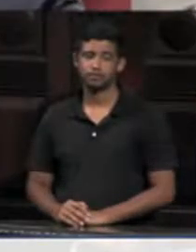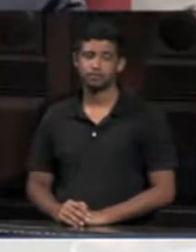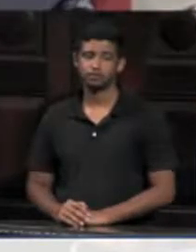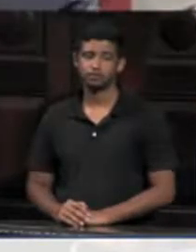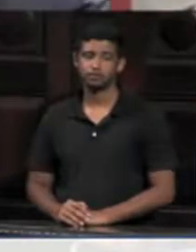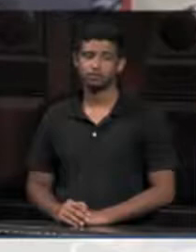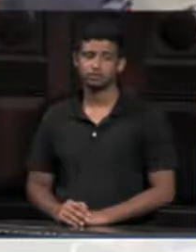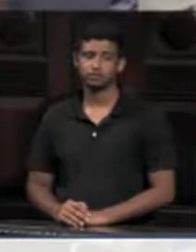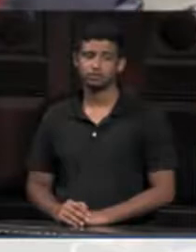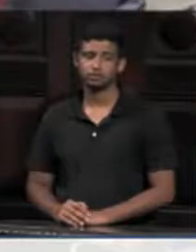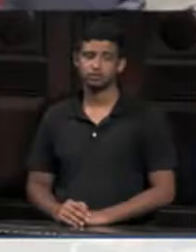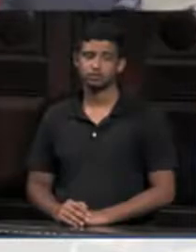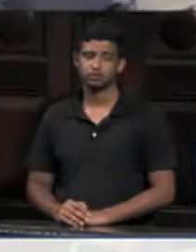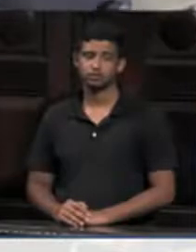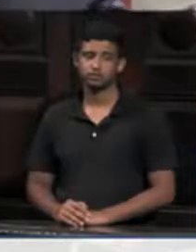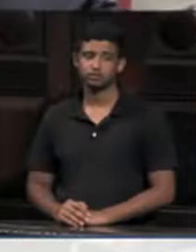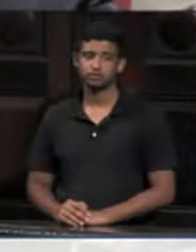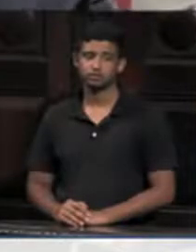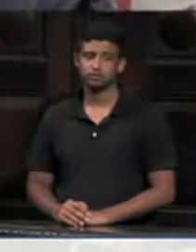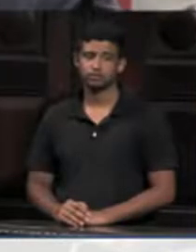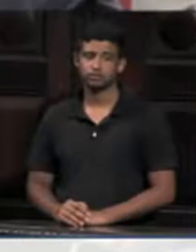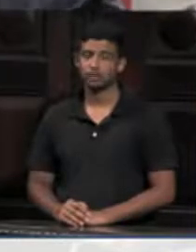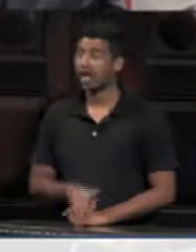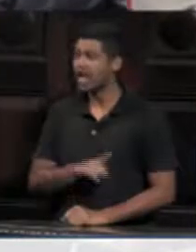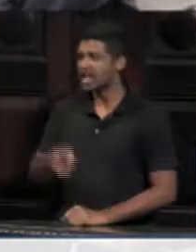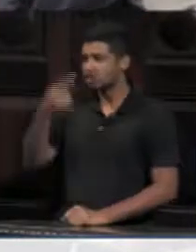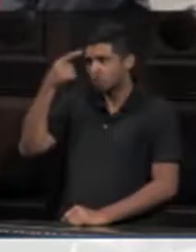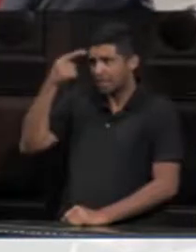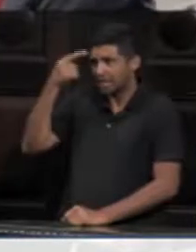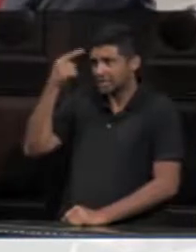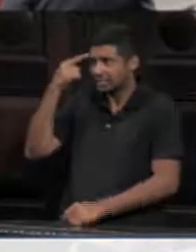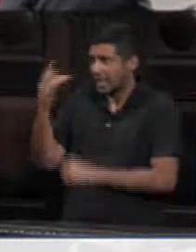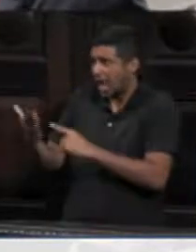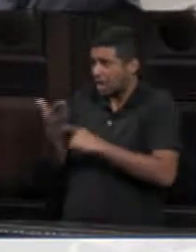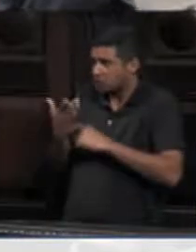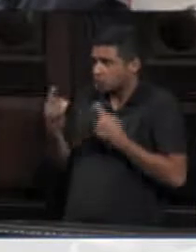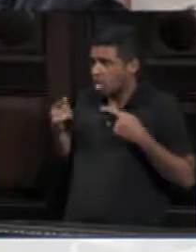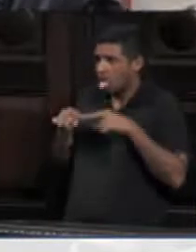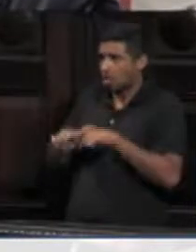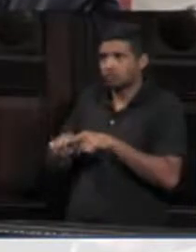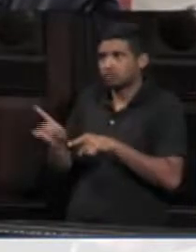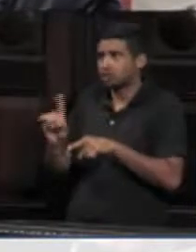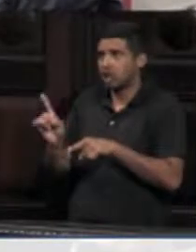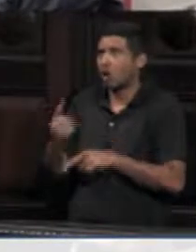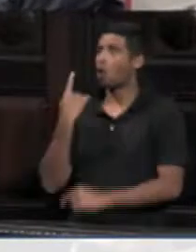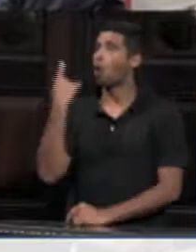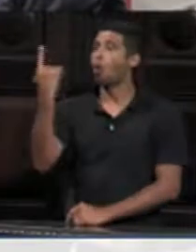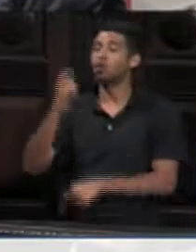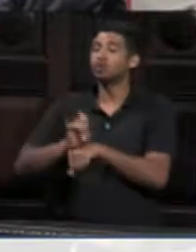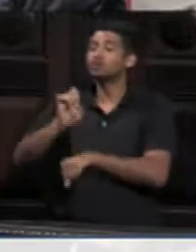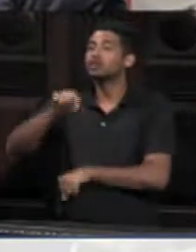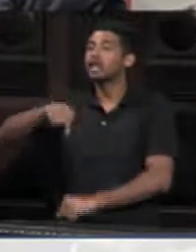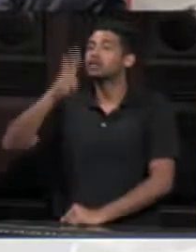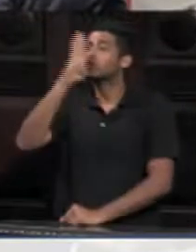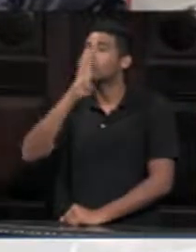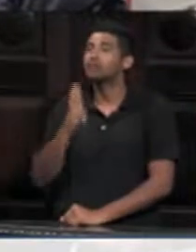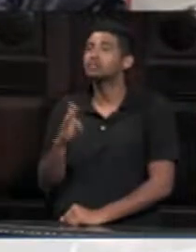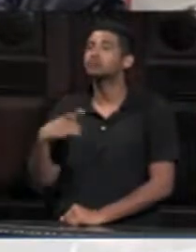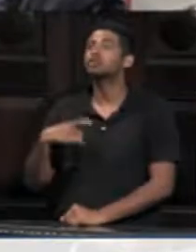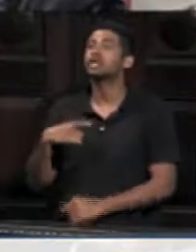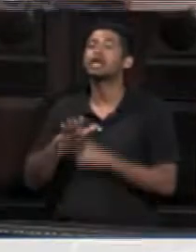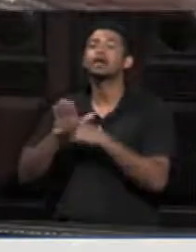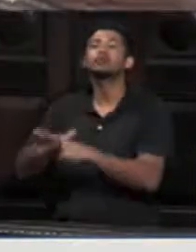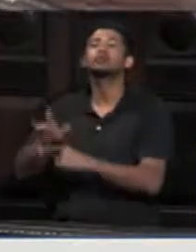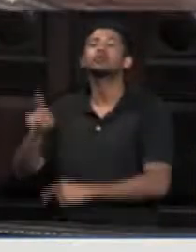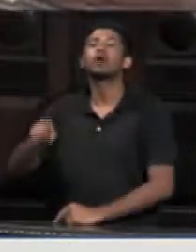contrapartida do patrocinador para o projeto. O único estado do Brasil que cobra é